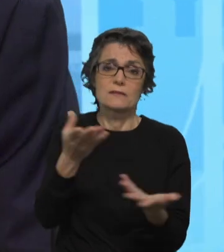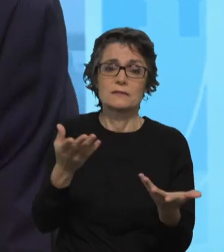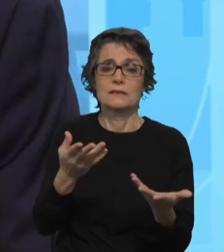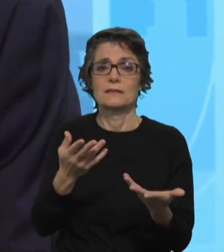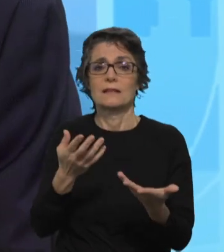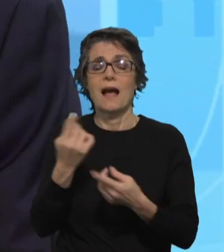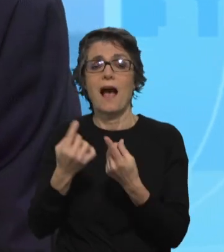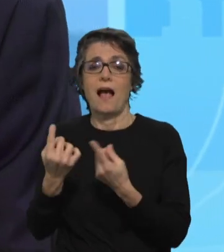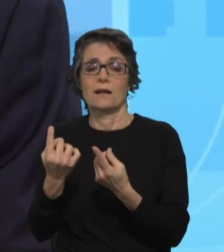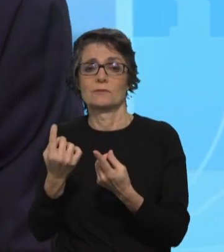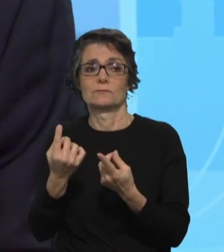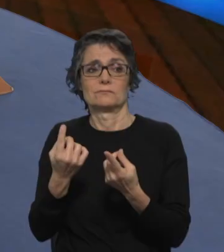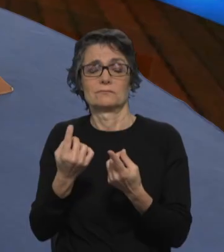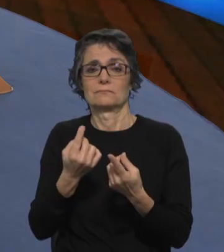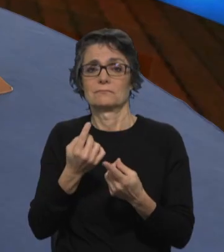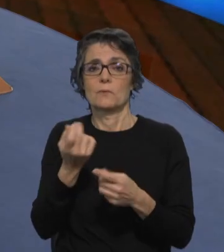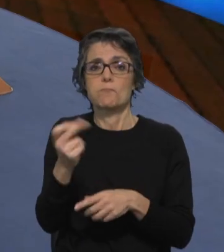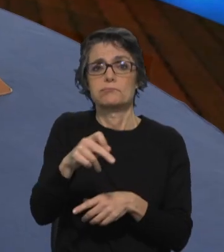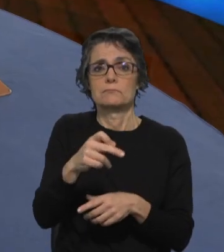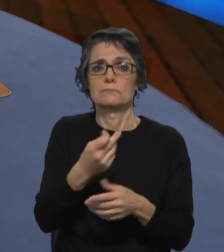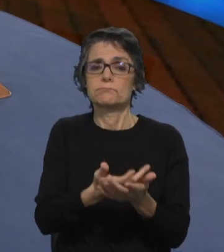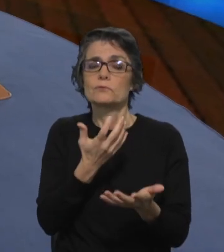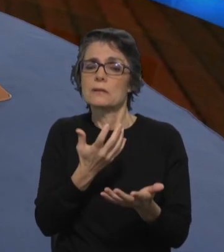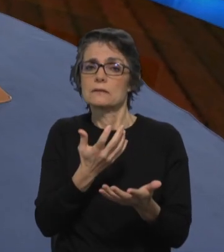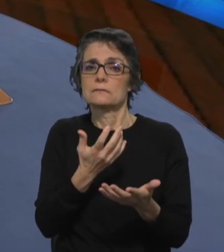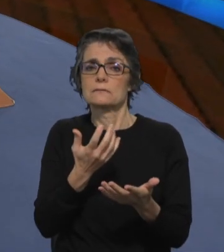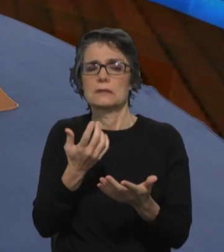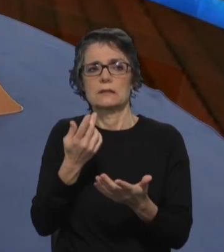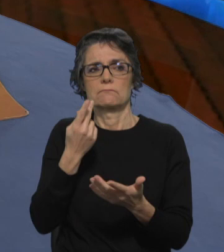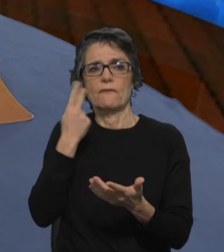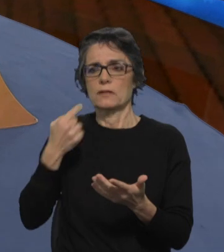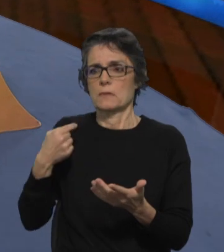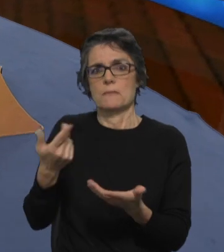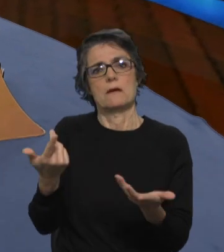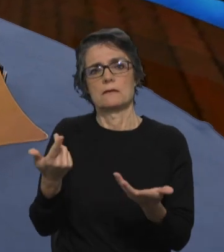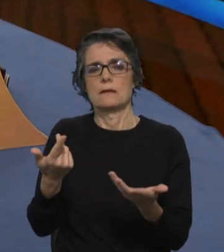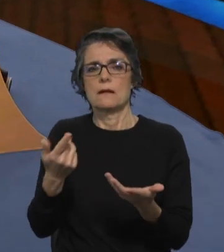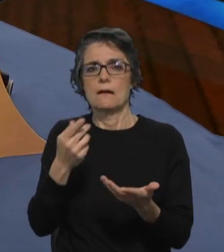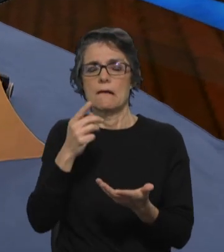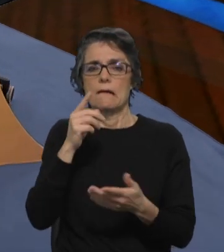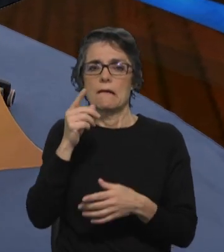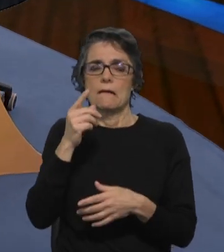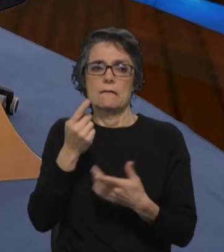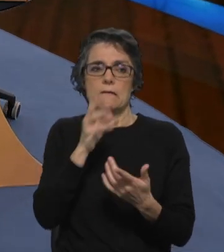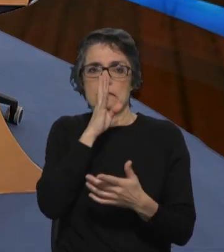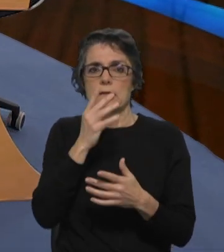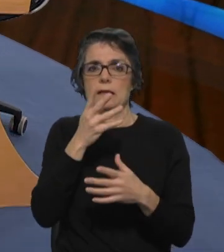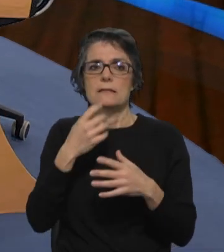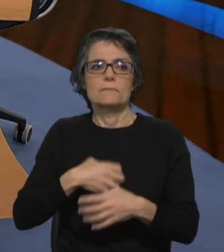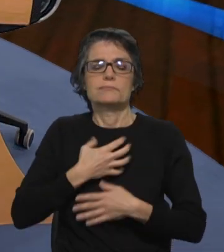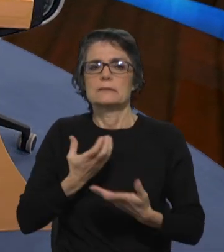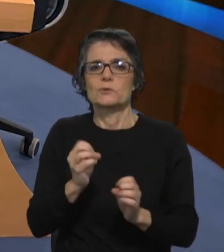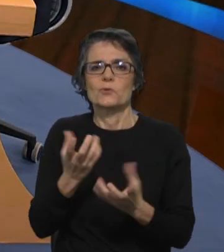que marca as nossas existências estivesse completamente ausente de todas as semanas do ano, mas também desta Semana Santa. A questão